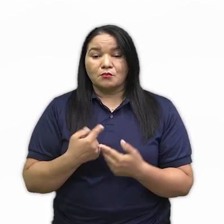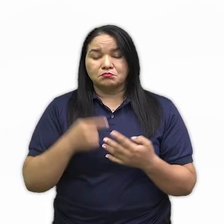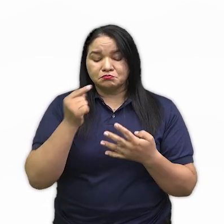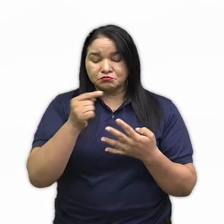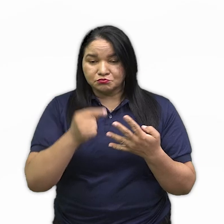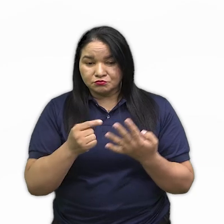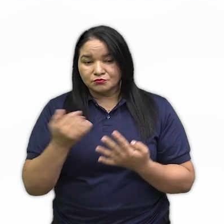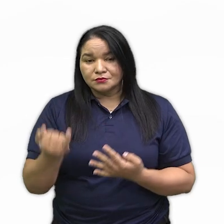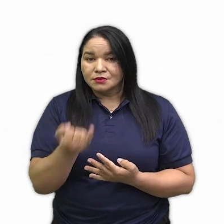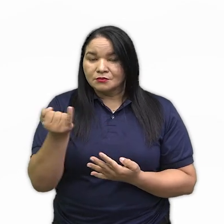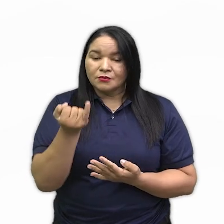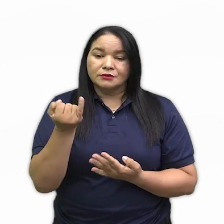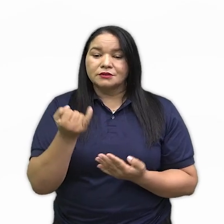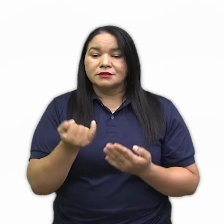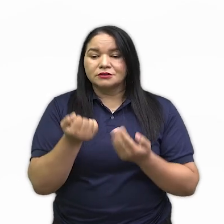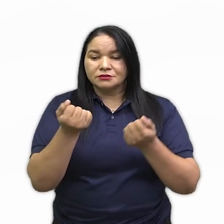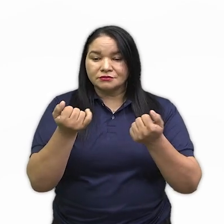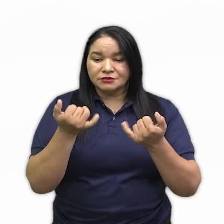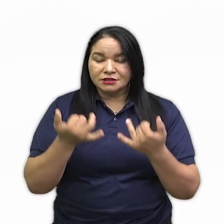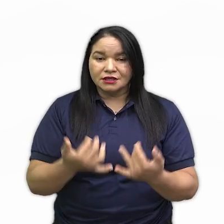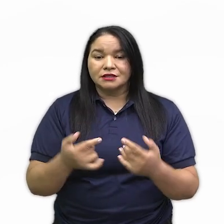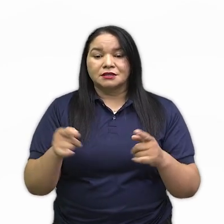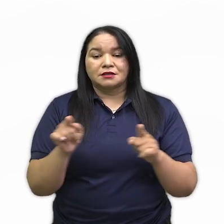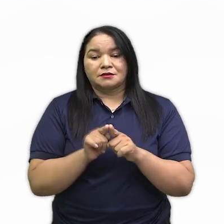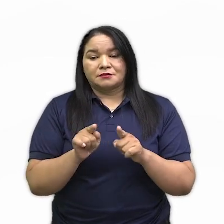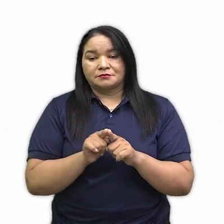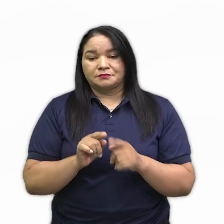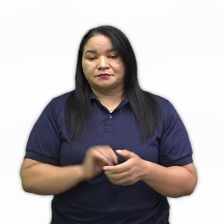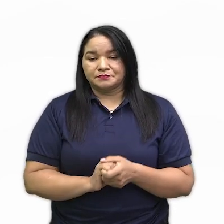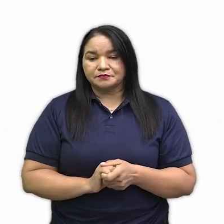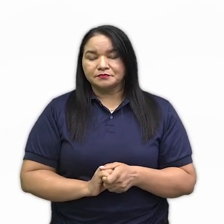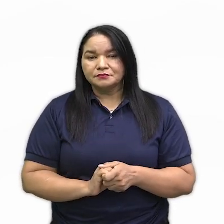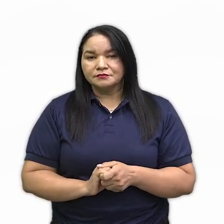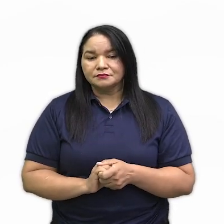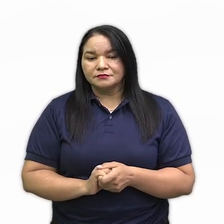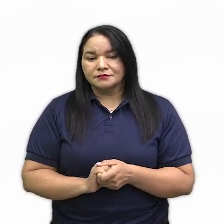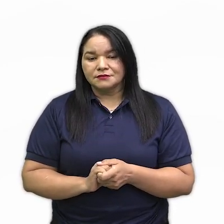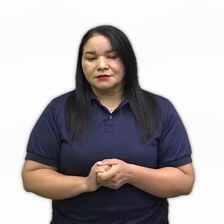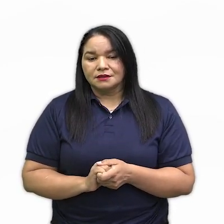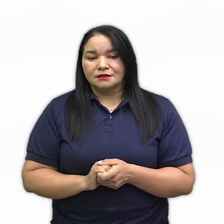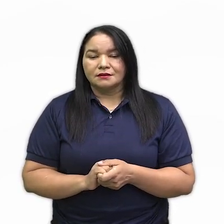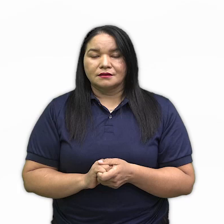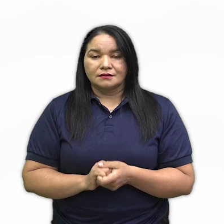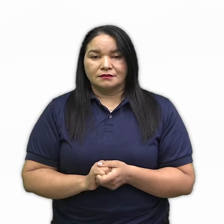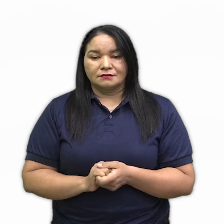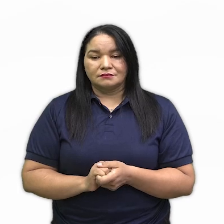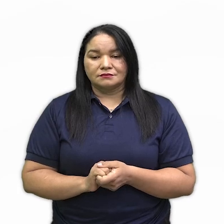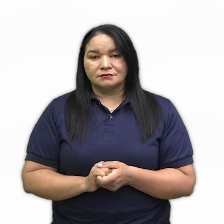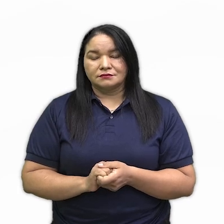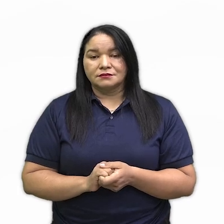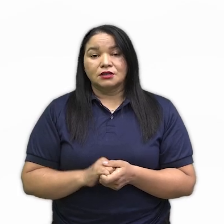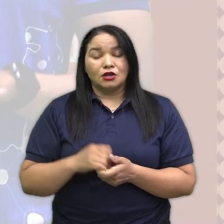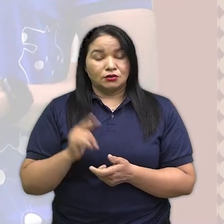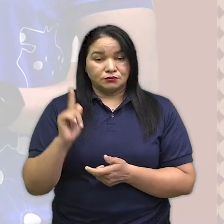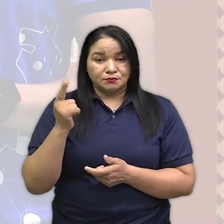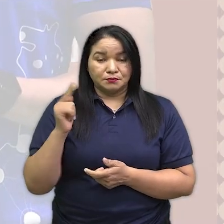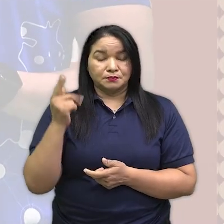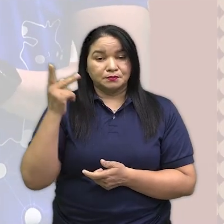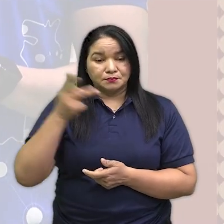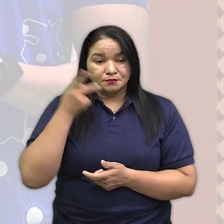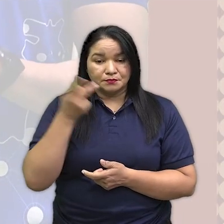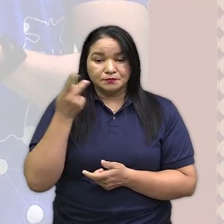importantes abordados ali pela geopolítica e também pela geografia política, certo? Acompanhem